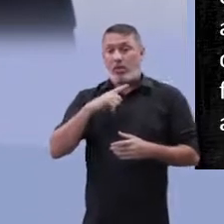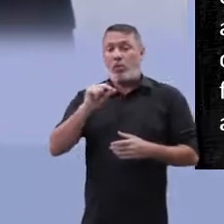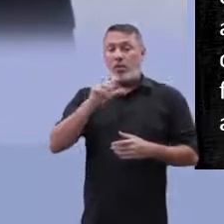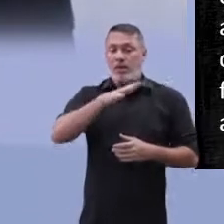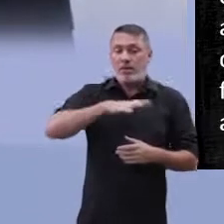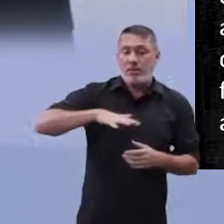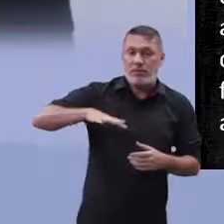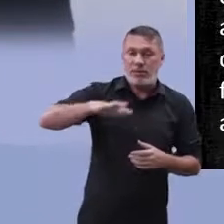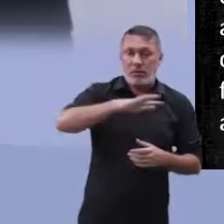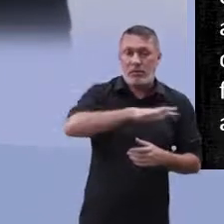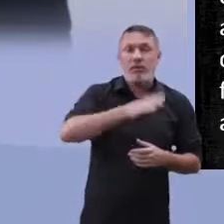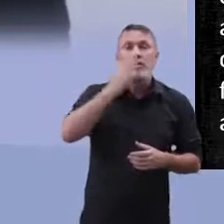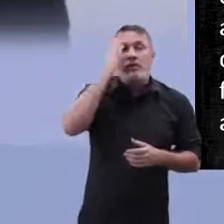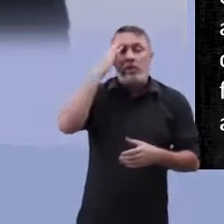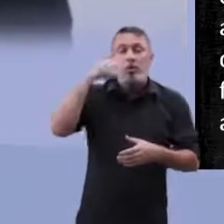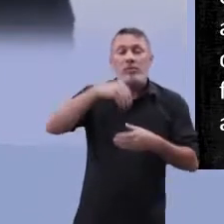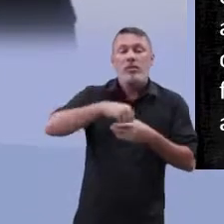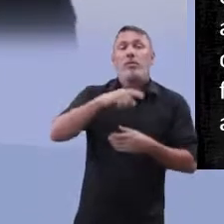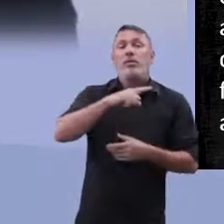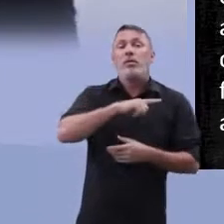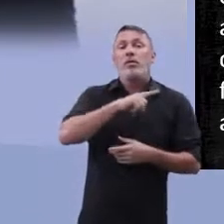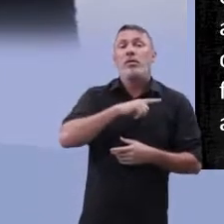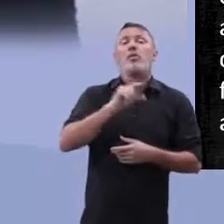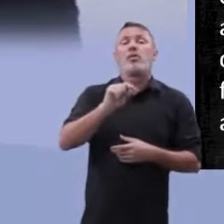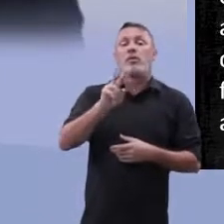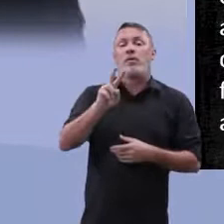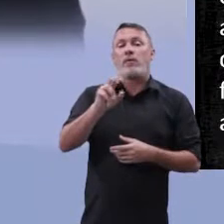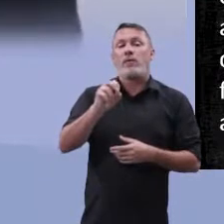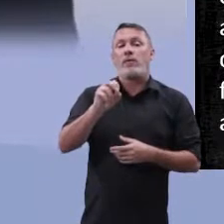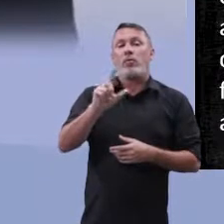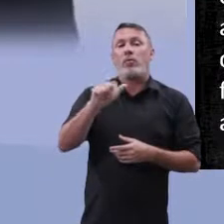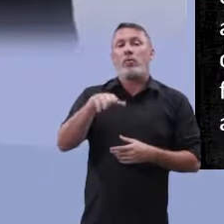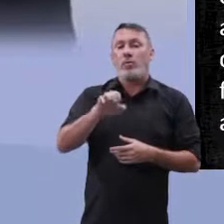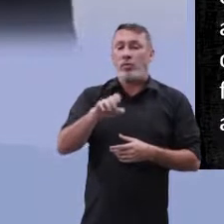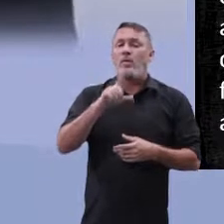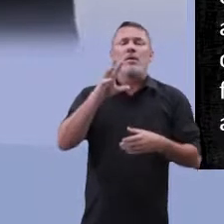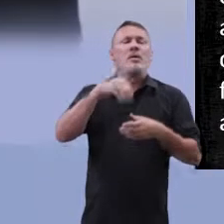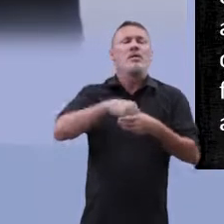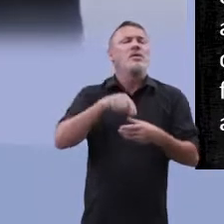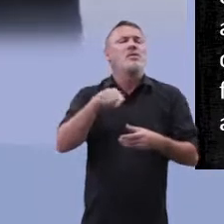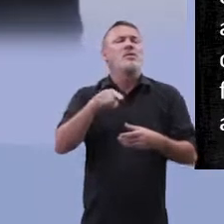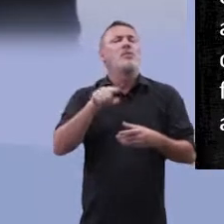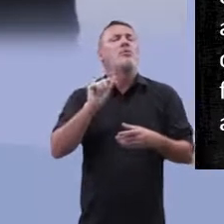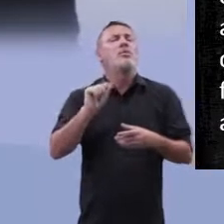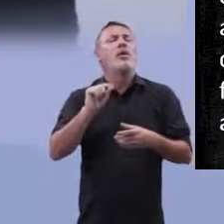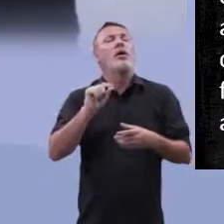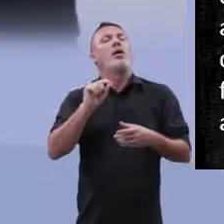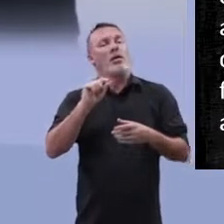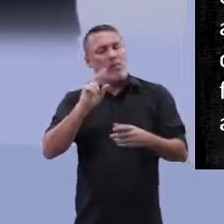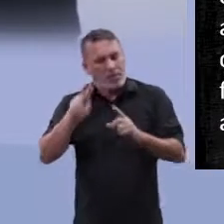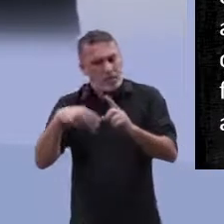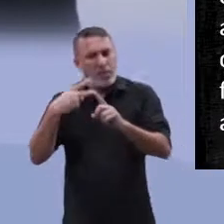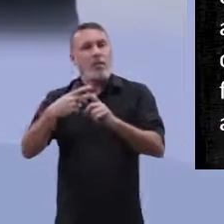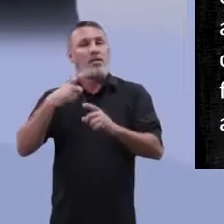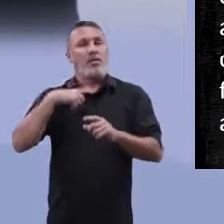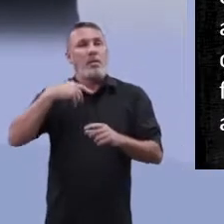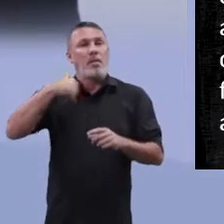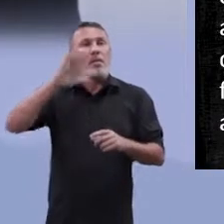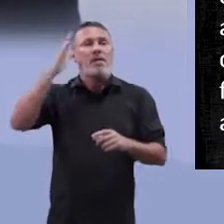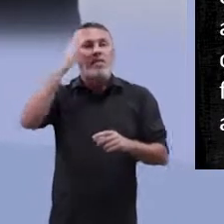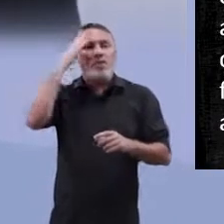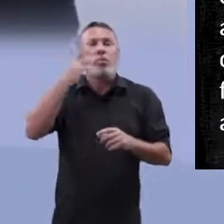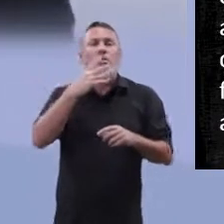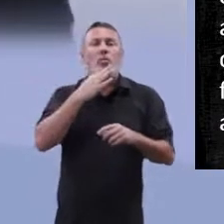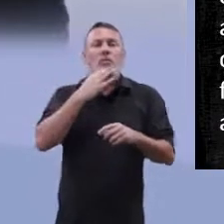na geometria espacial, você tem que dominar os volumes. Você tem que dominar os volumes. O que é o volume? Aí já entra o